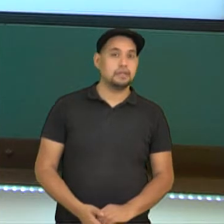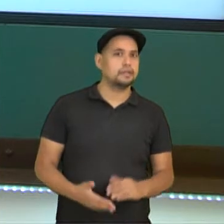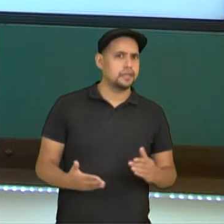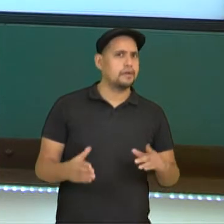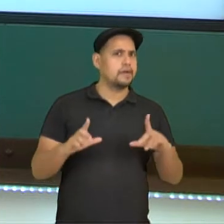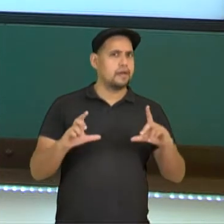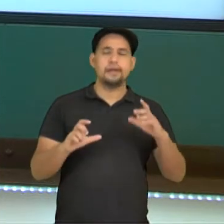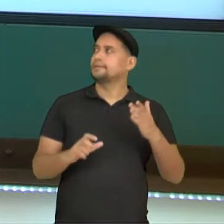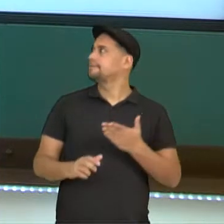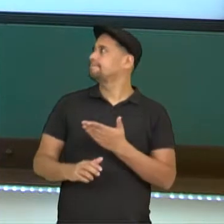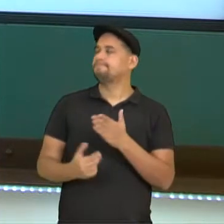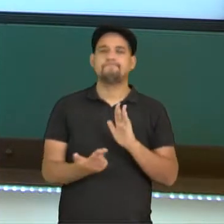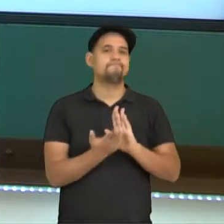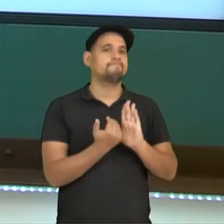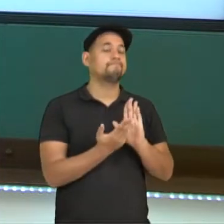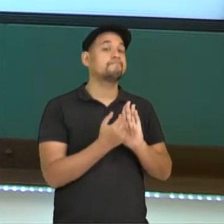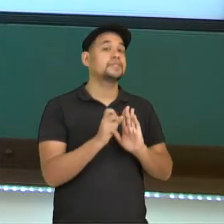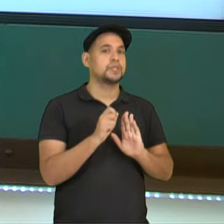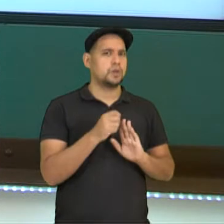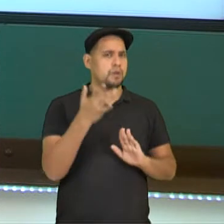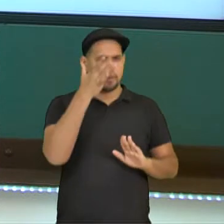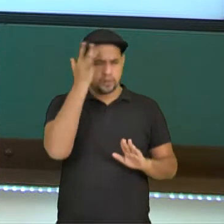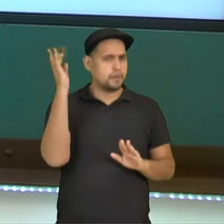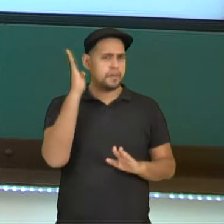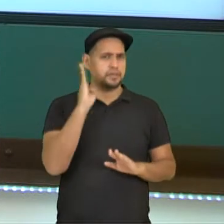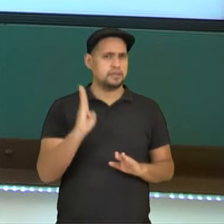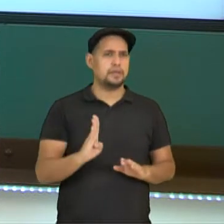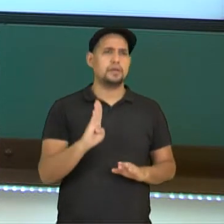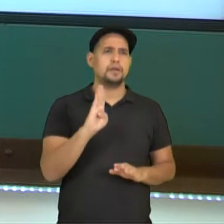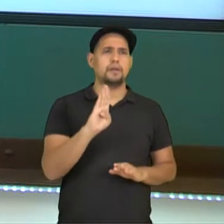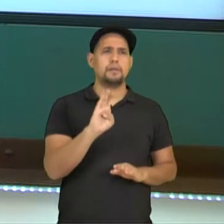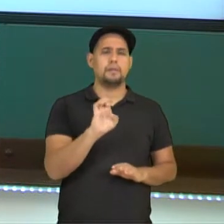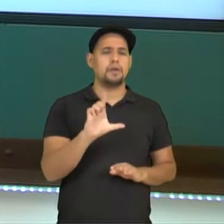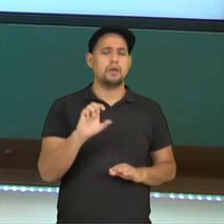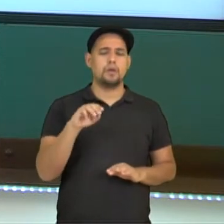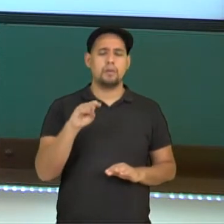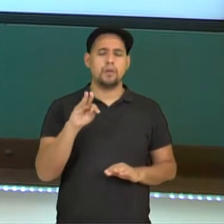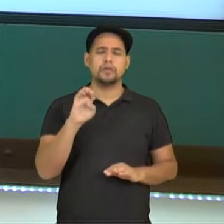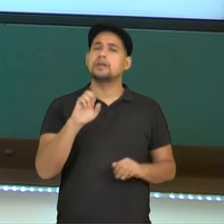Essa é uma charge do cartunista brasileiro Belmonte, e ele fez essa charge em